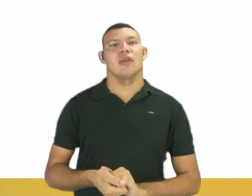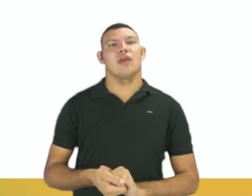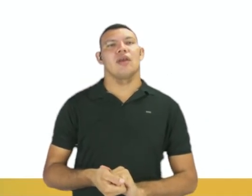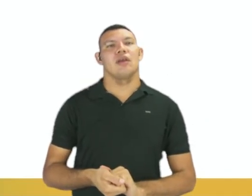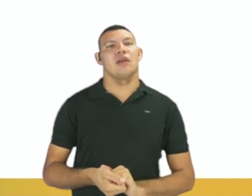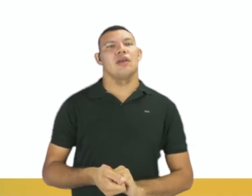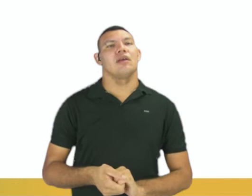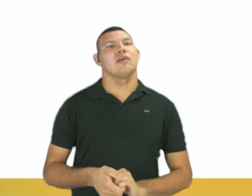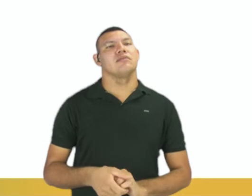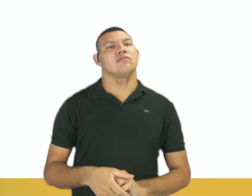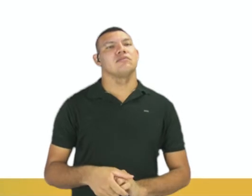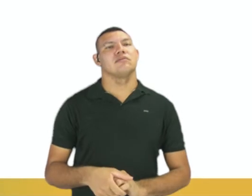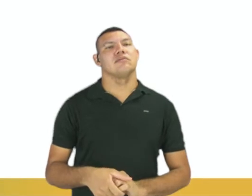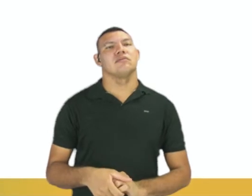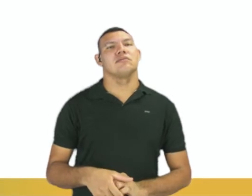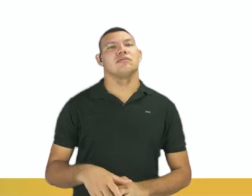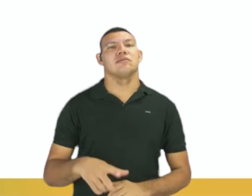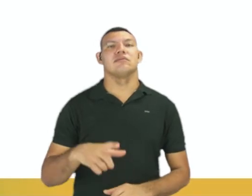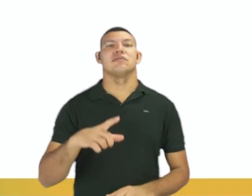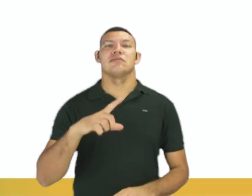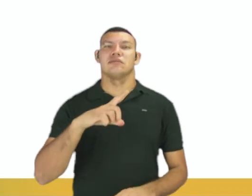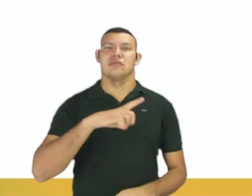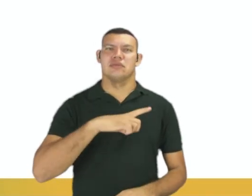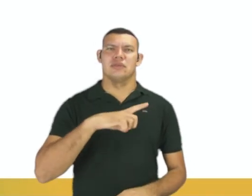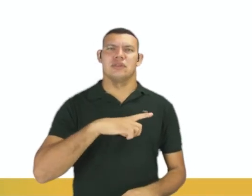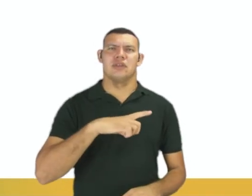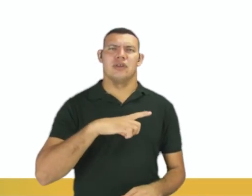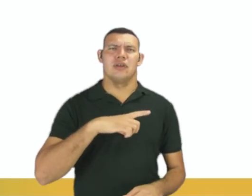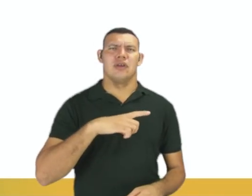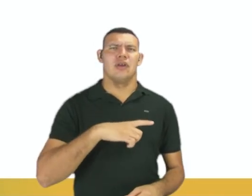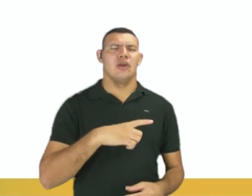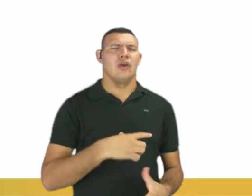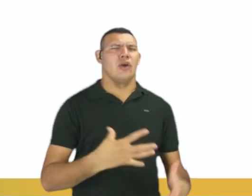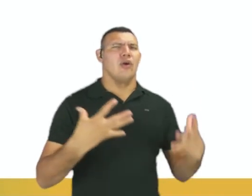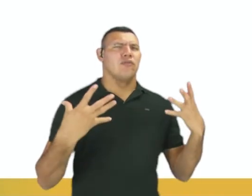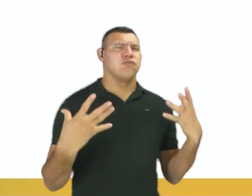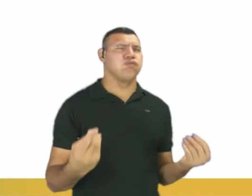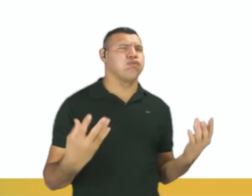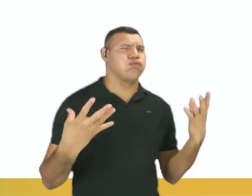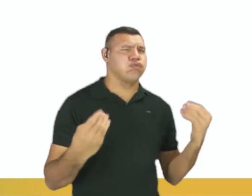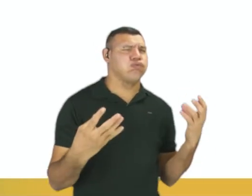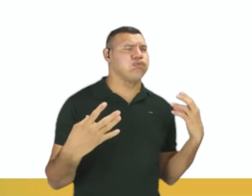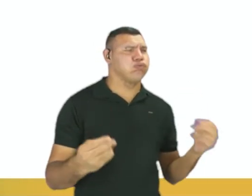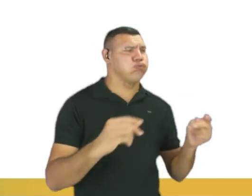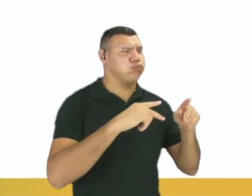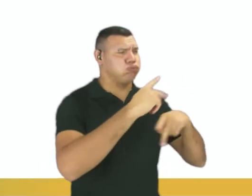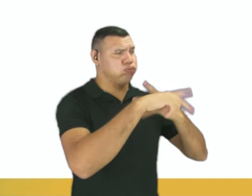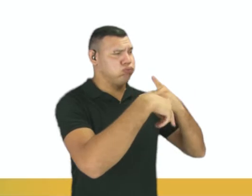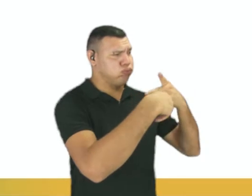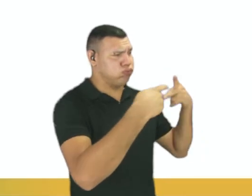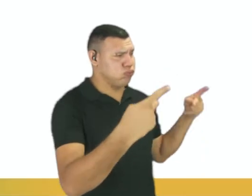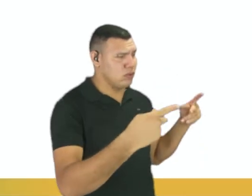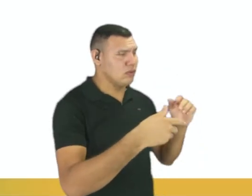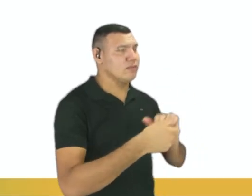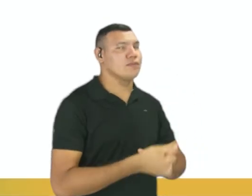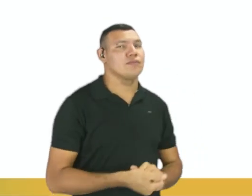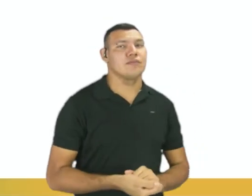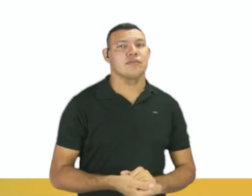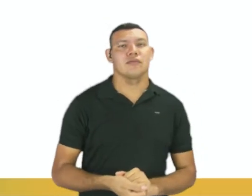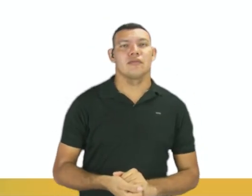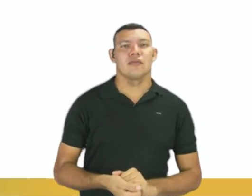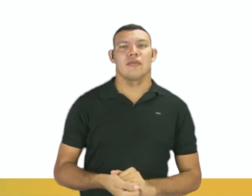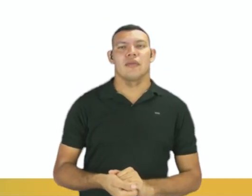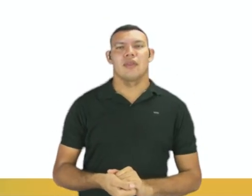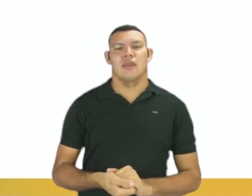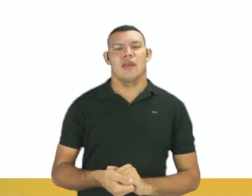variedade de produtos Oh yeah ele funciona como é um uma partícula de relação